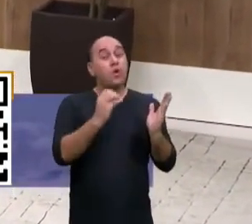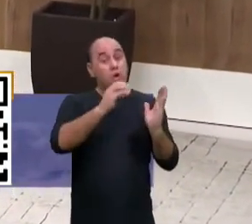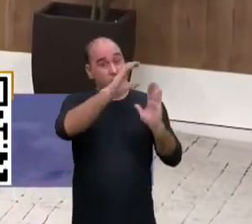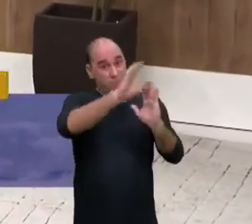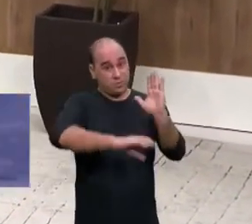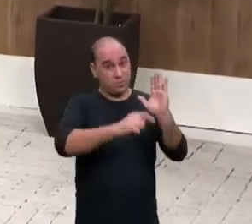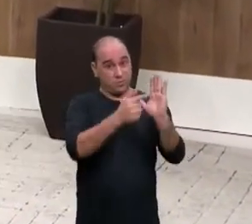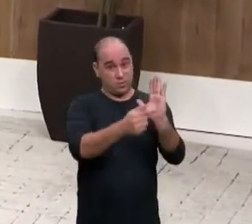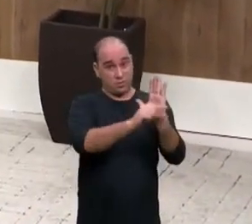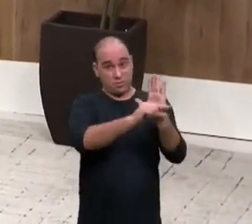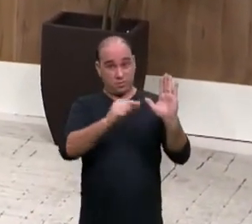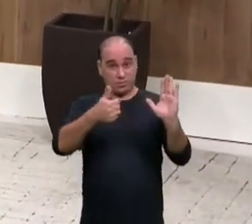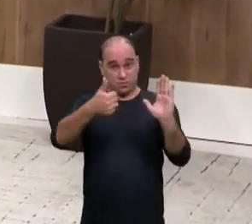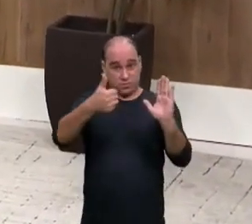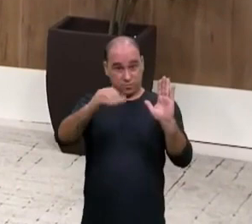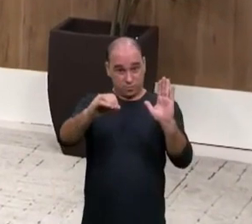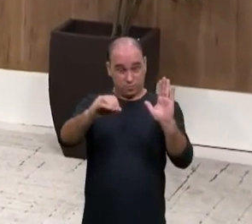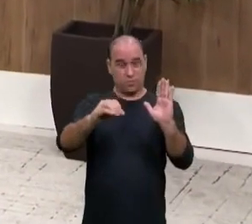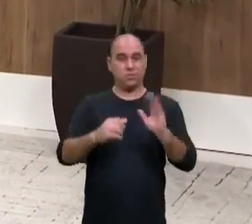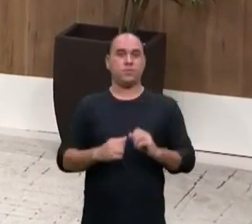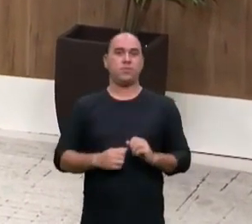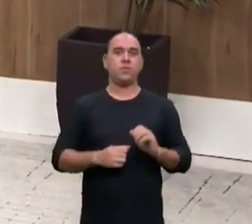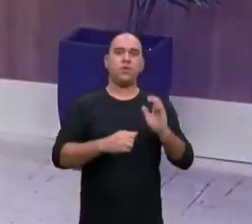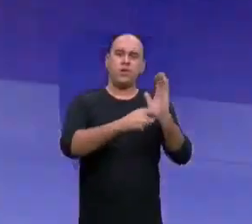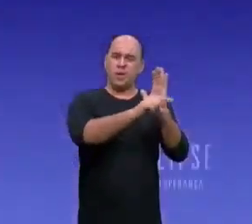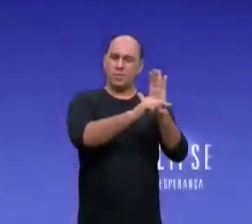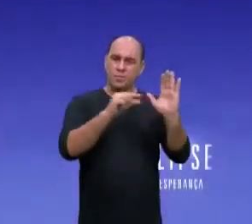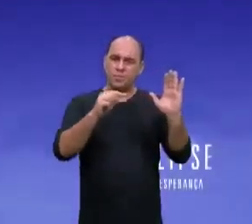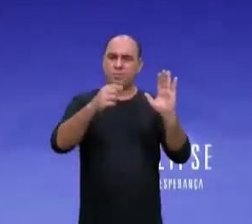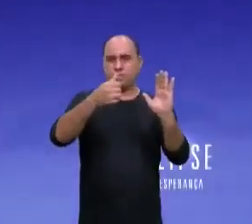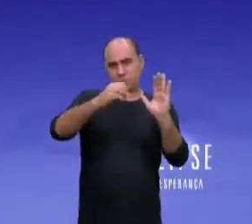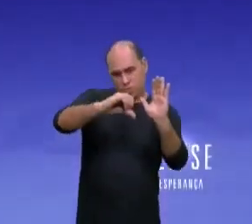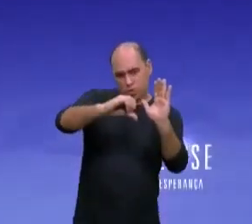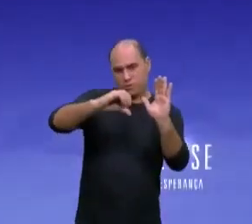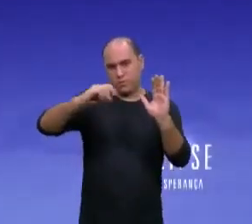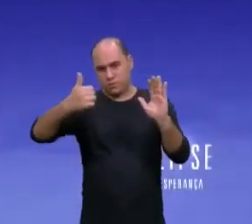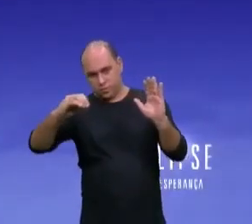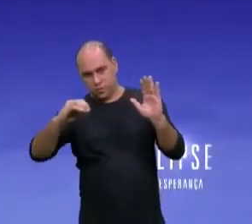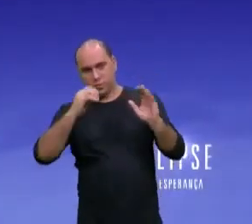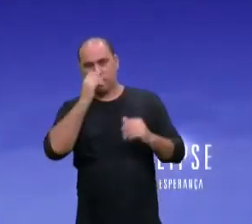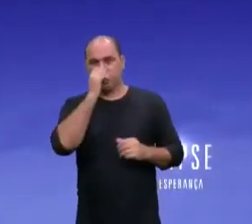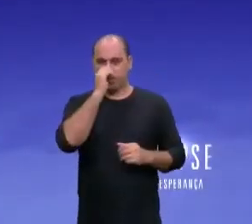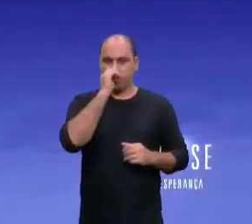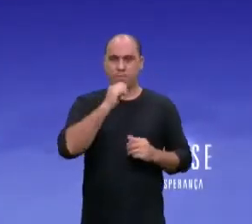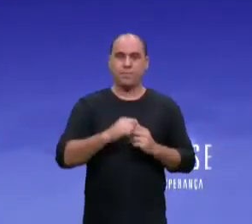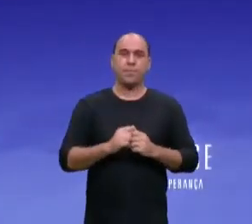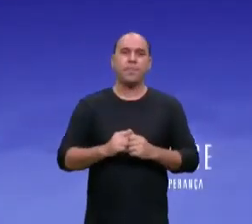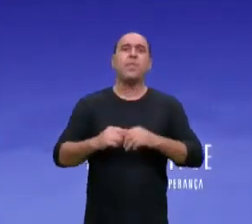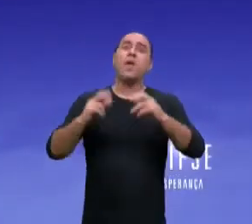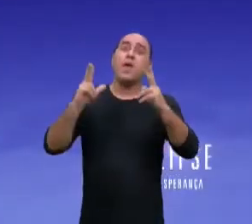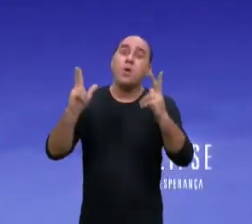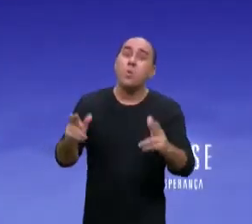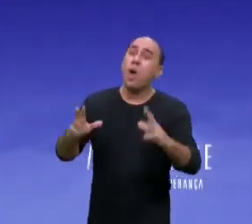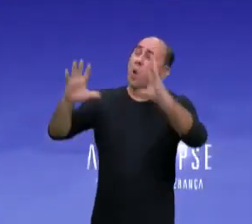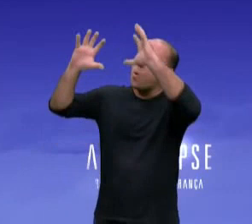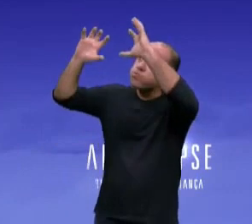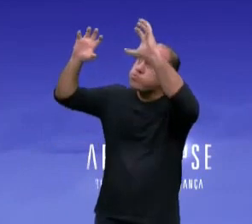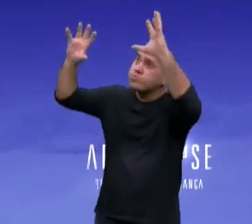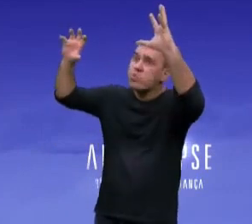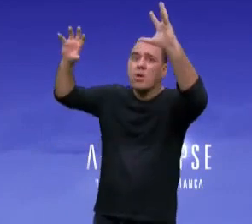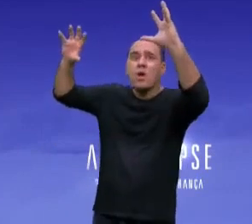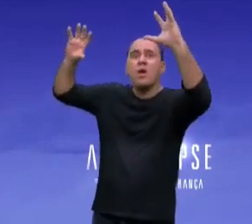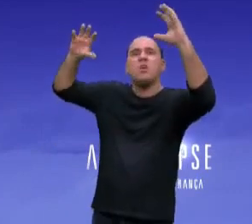9 10 fala assim João 7 versos 9 e verso 10 atenção e tal como a nuvem se desfaz e passa